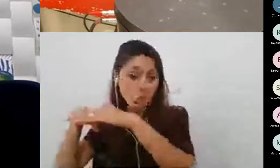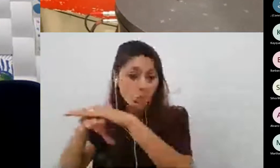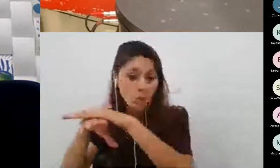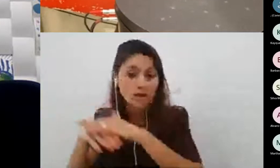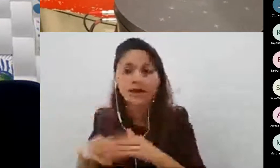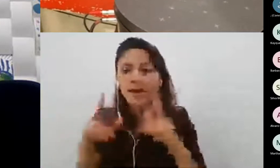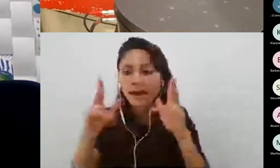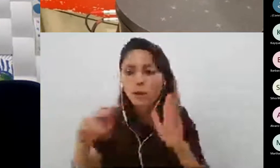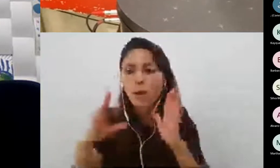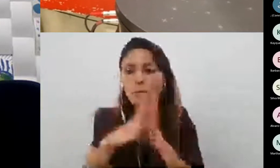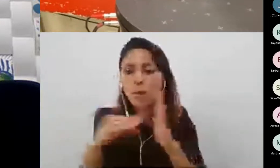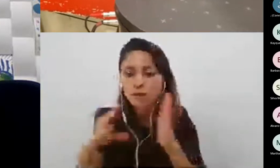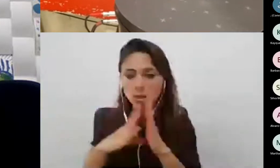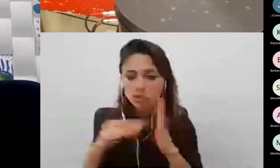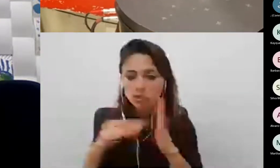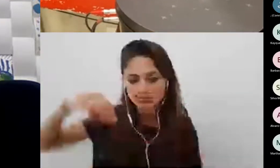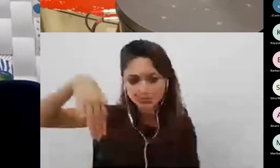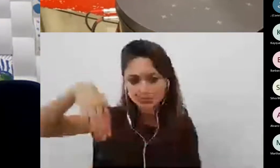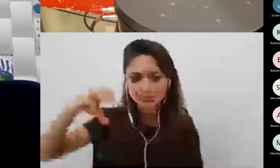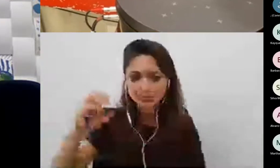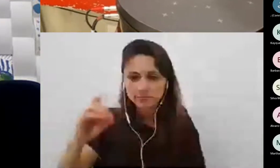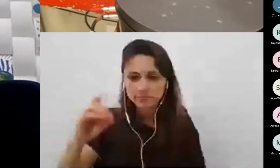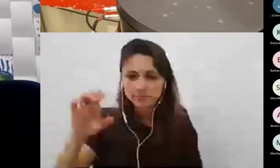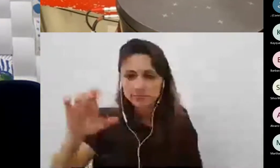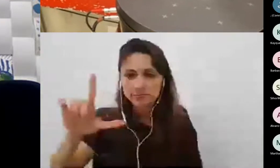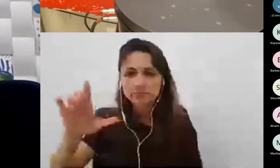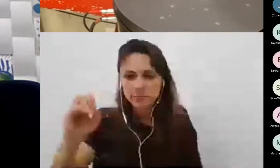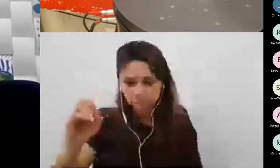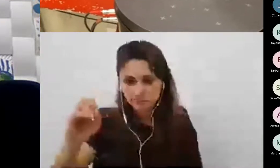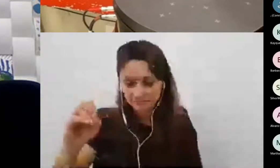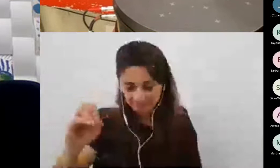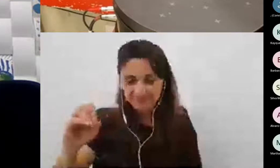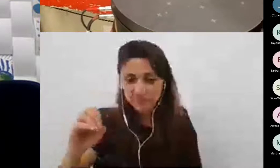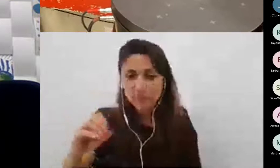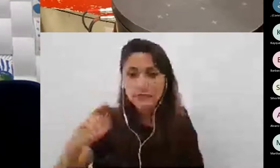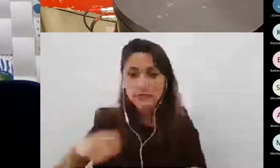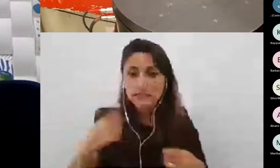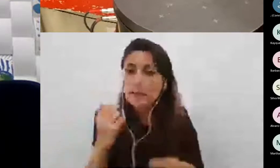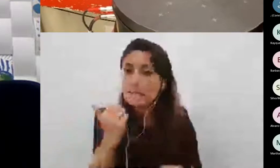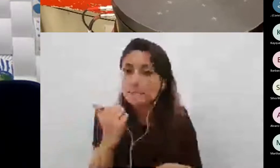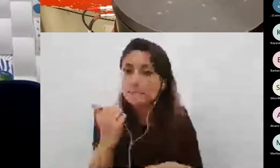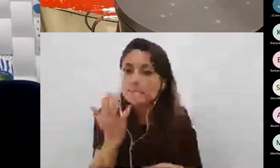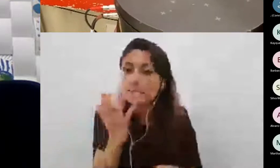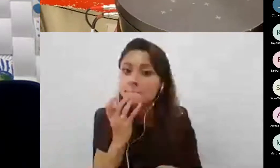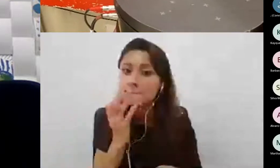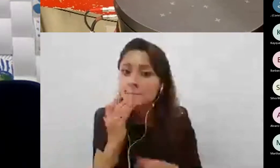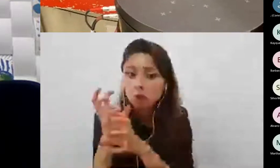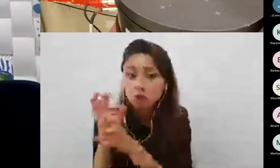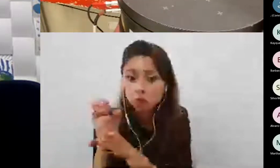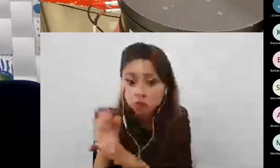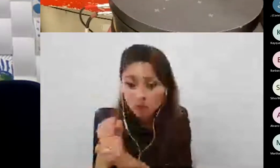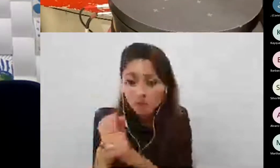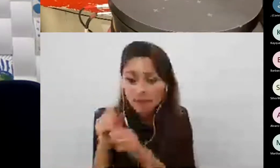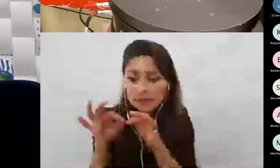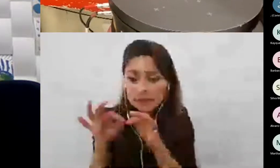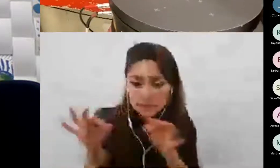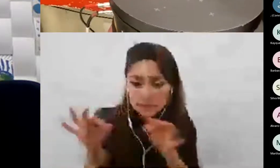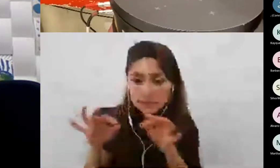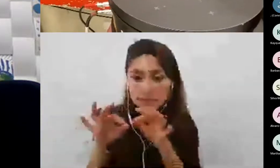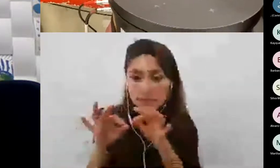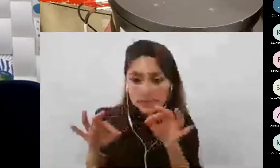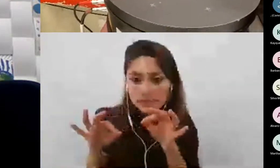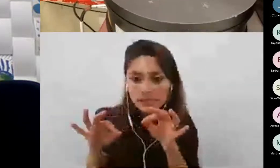modelo que era um modelo numa prancheta, modelo matemático, né, desenhado à mão, né? Seria